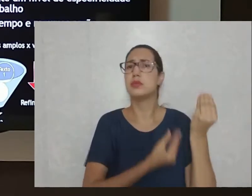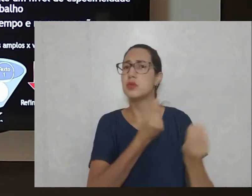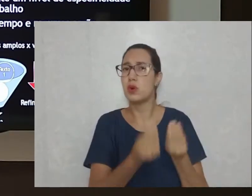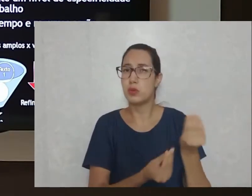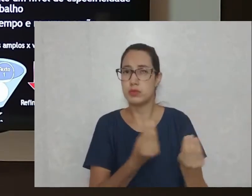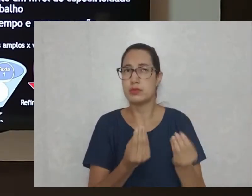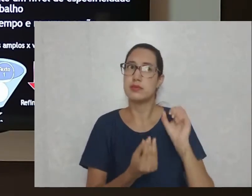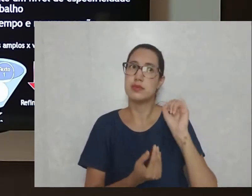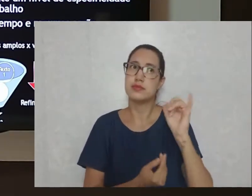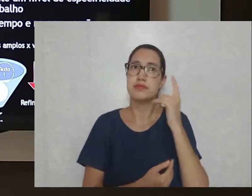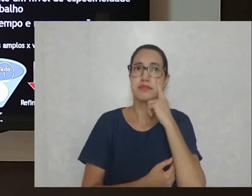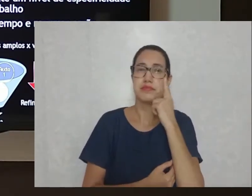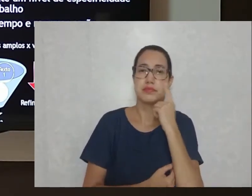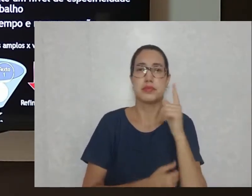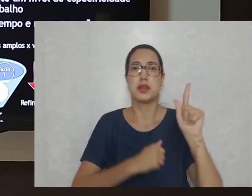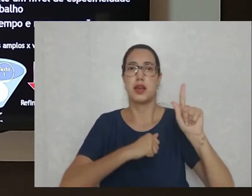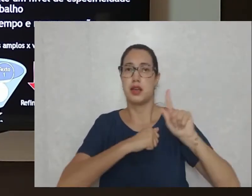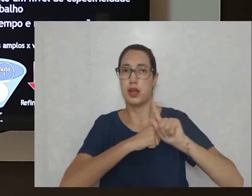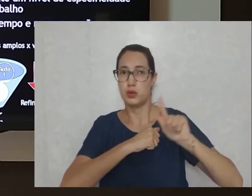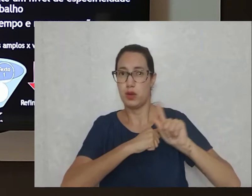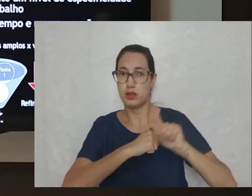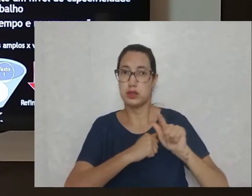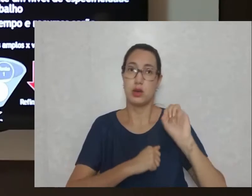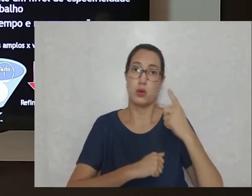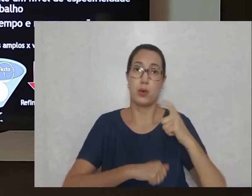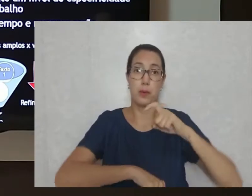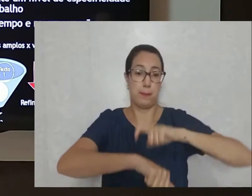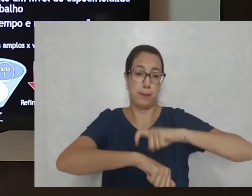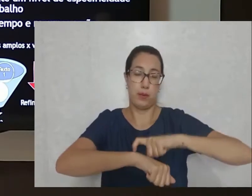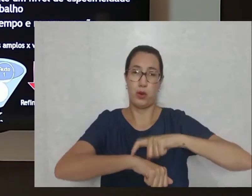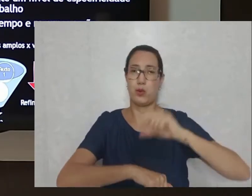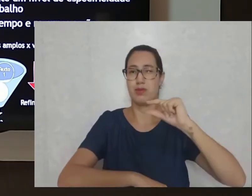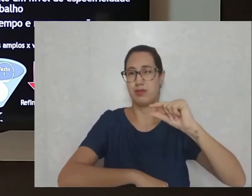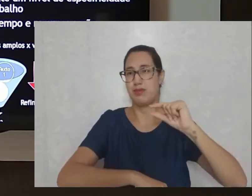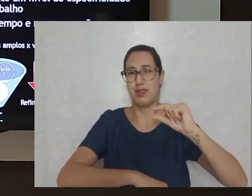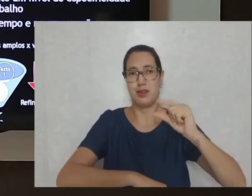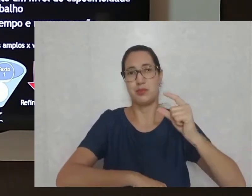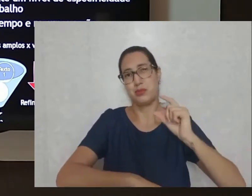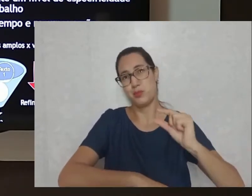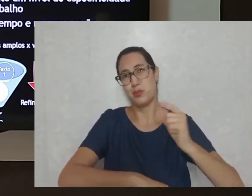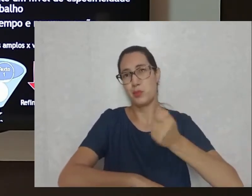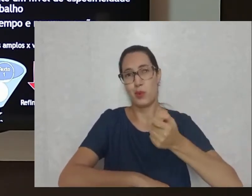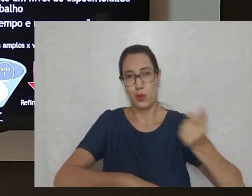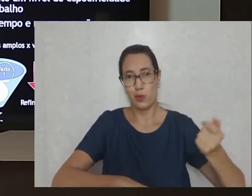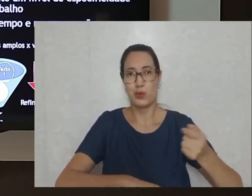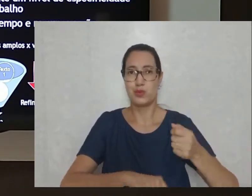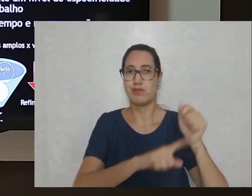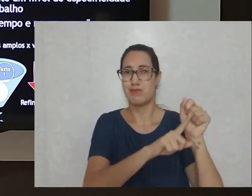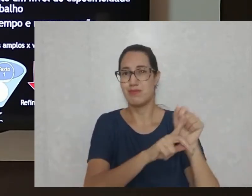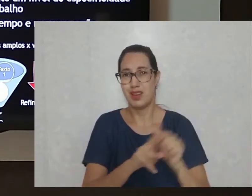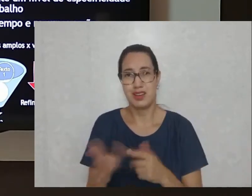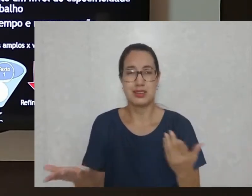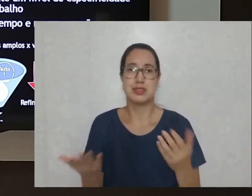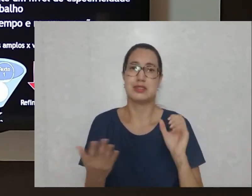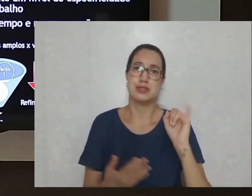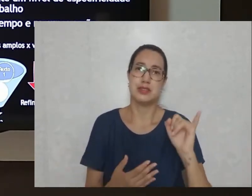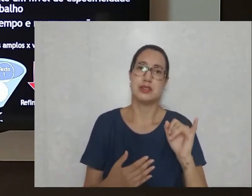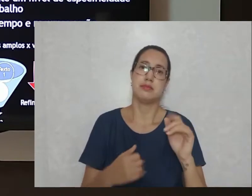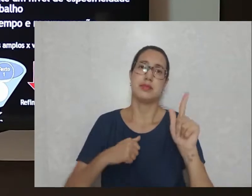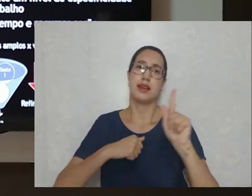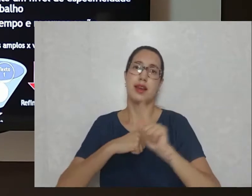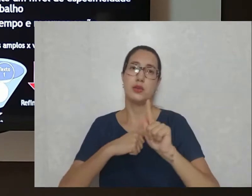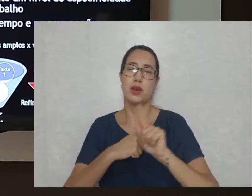trabalho de graduação, se é um trabalho que vocês vão ter poucas semanas ou poucos meses para fazer, se é um trabalho de mestrado, se é um trabalho de doutorado, se é um trabalho